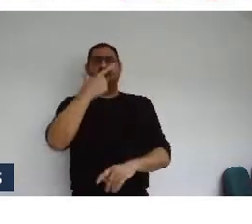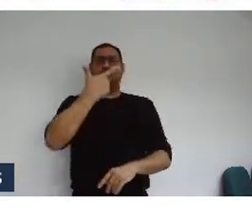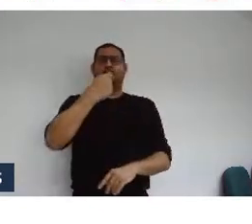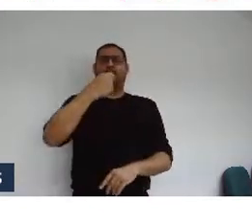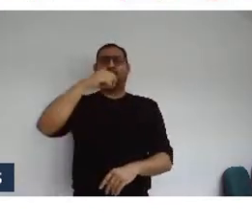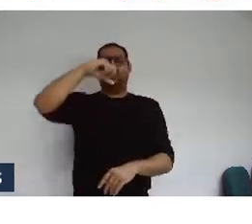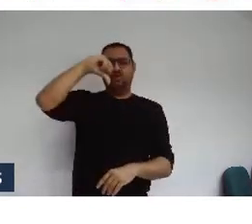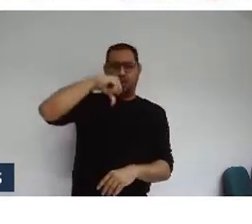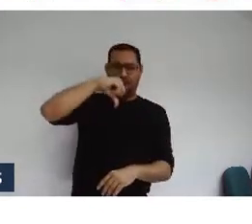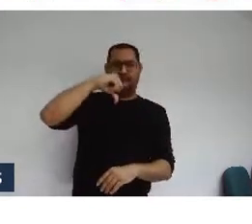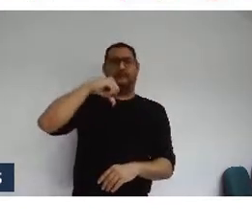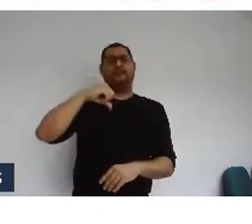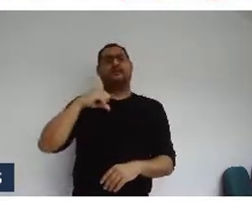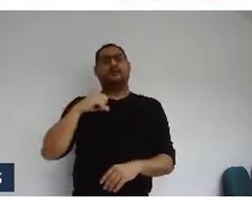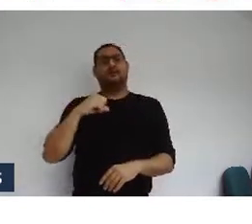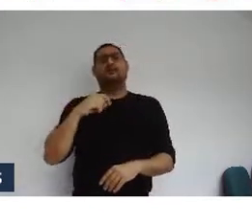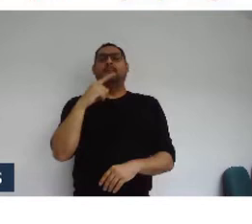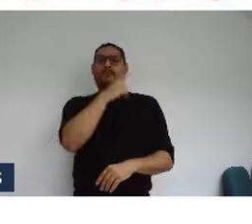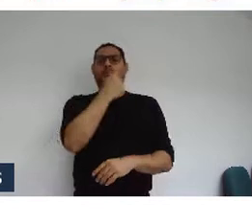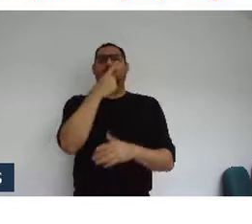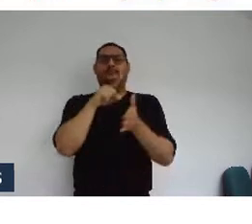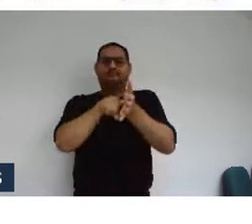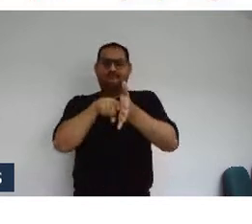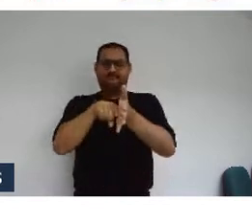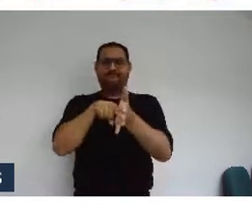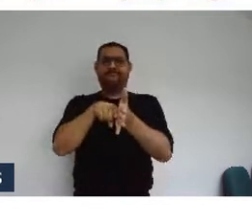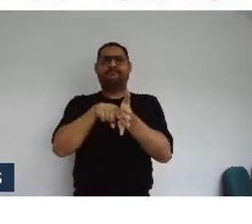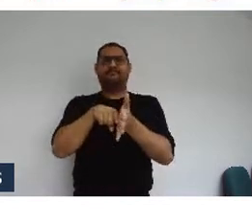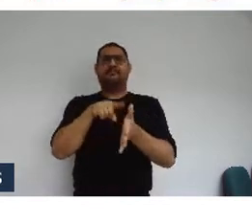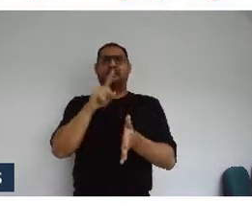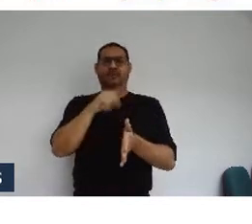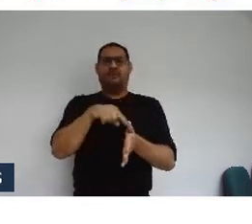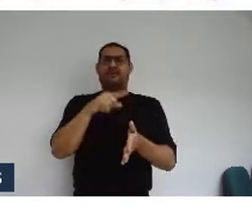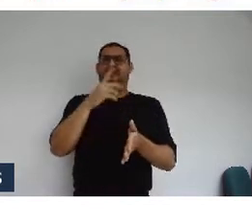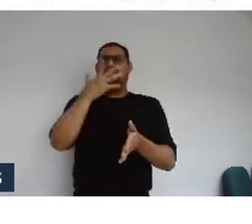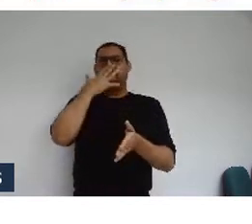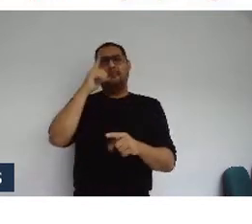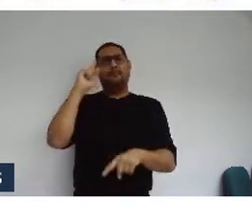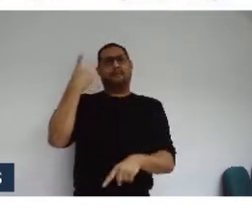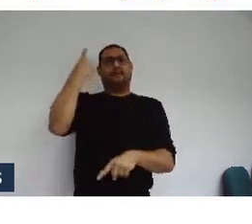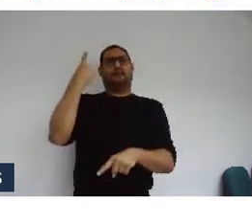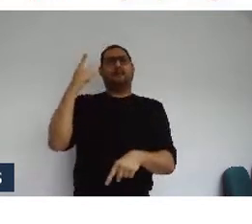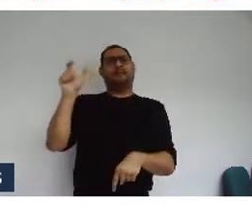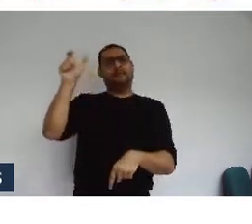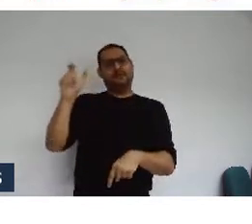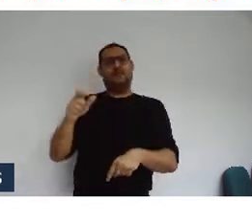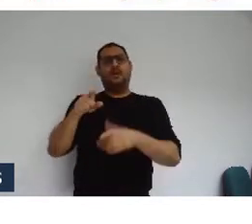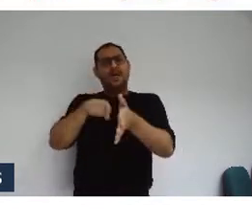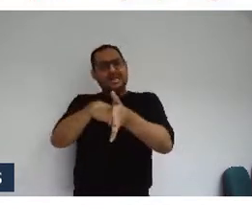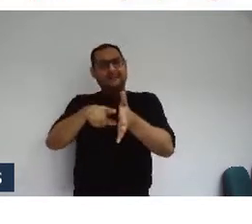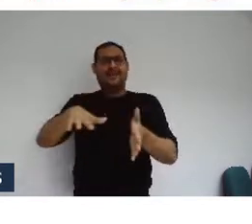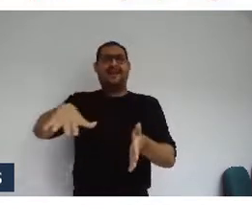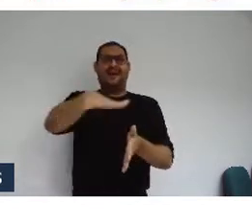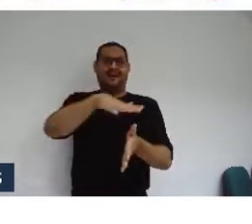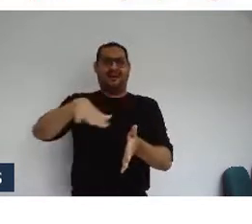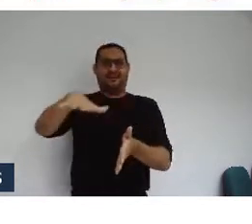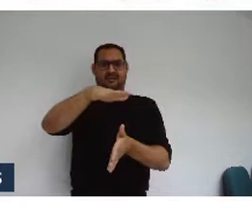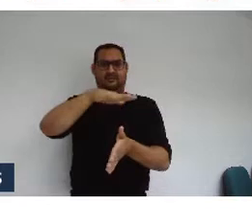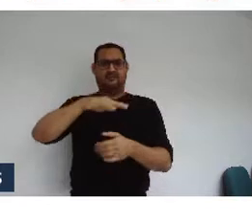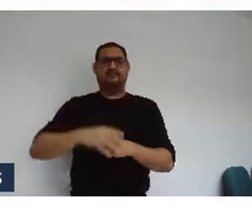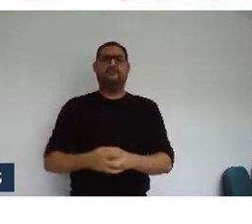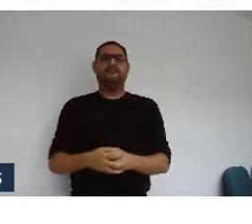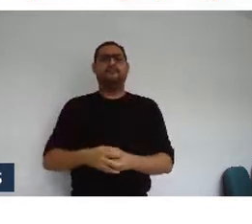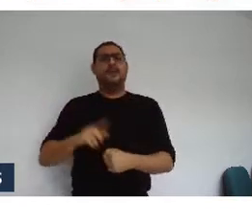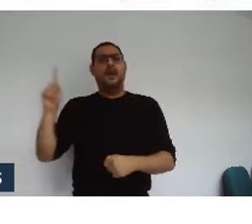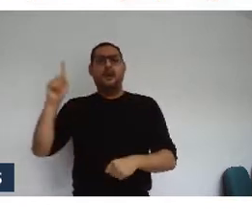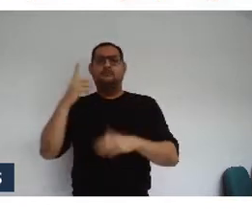2009, e essa pesquisadora Shohame, ela é uma das primeiras pessoas a trabalhar muito nessa área, o